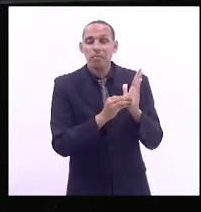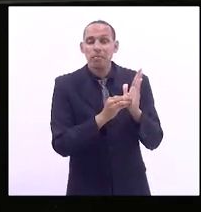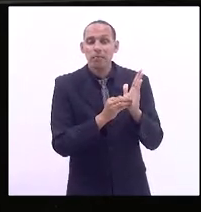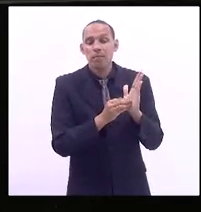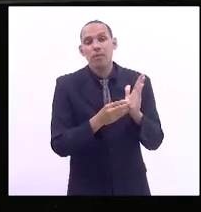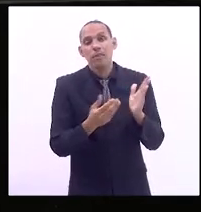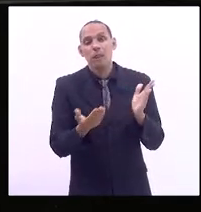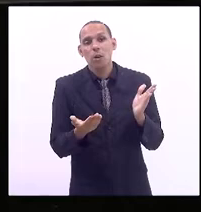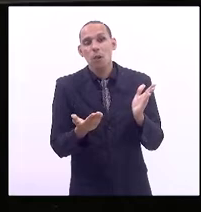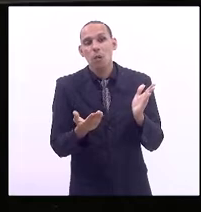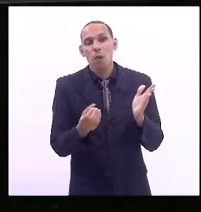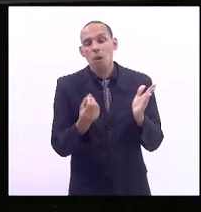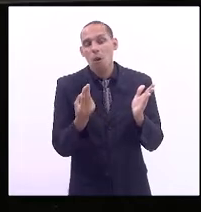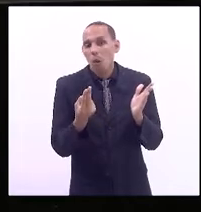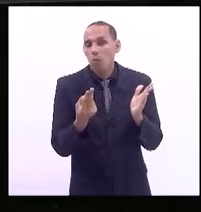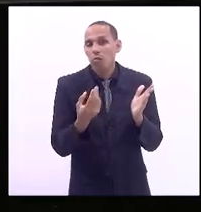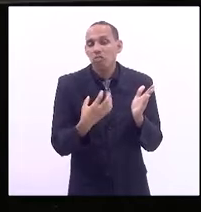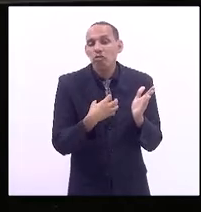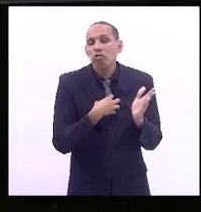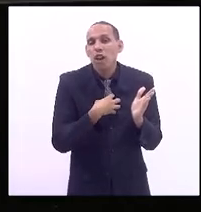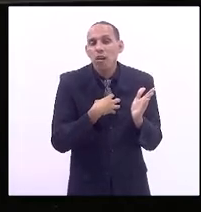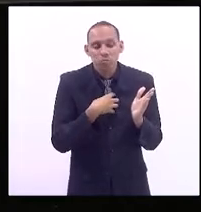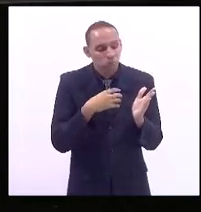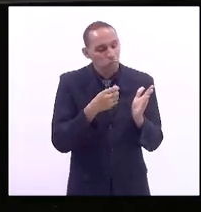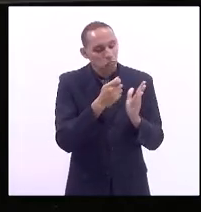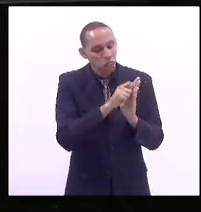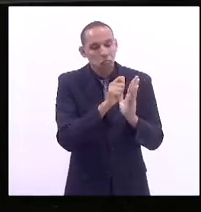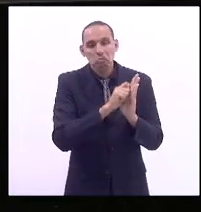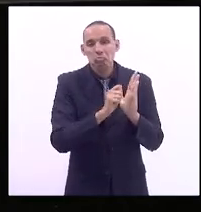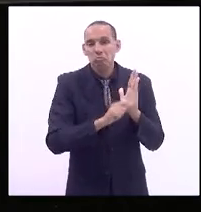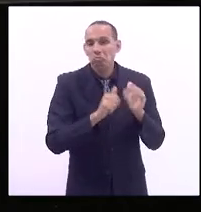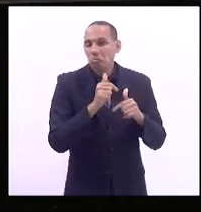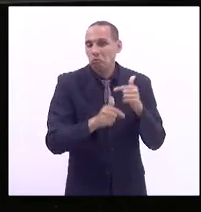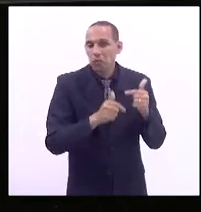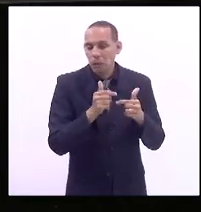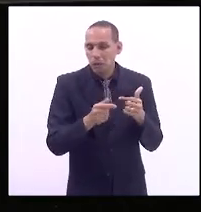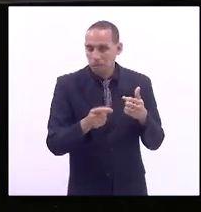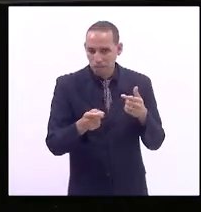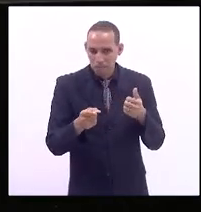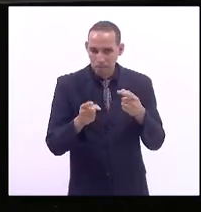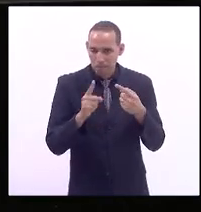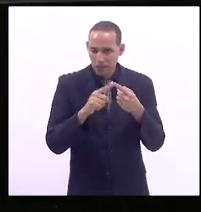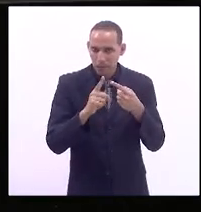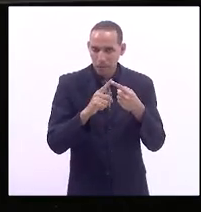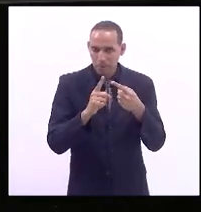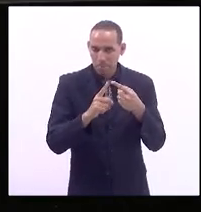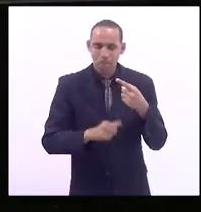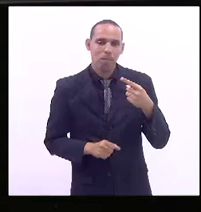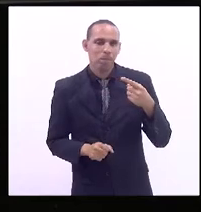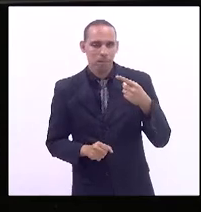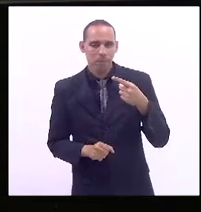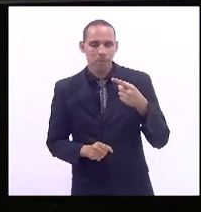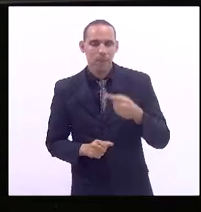trabalho de fazê-la a o primeiro